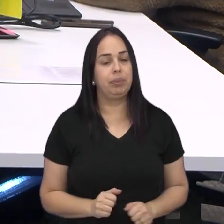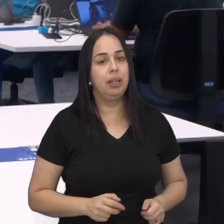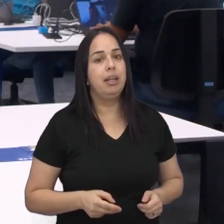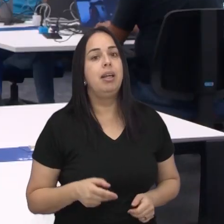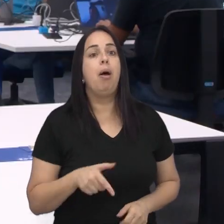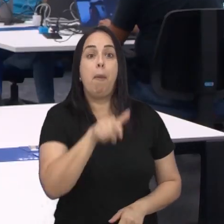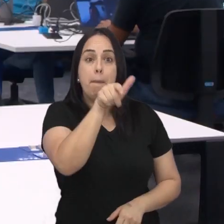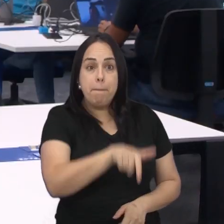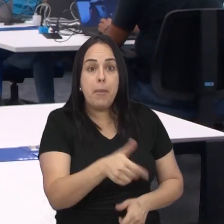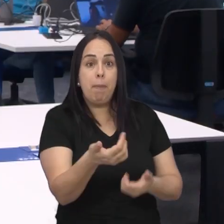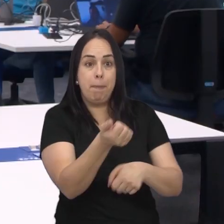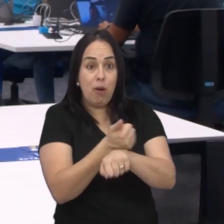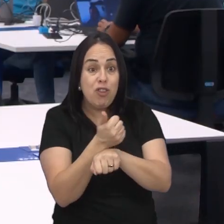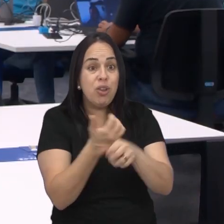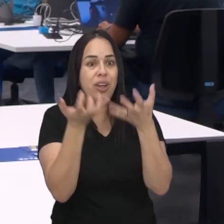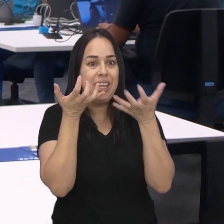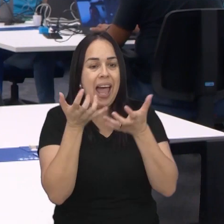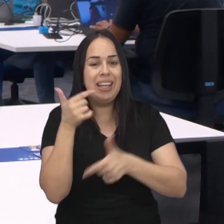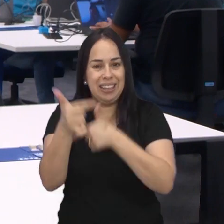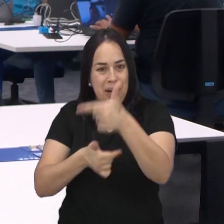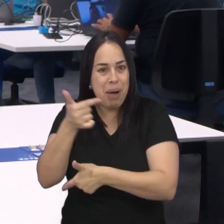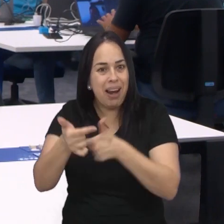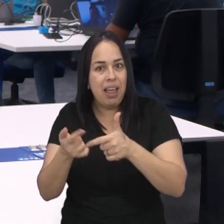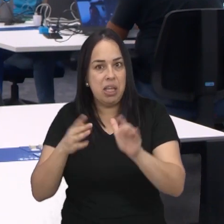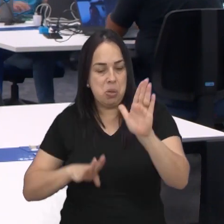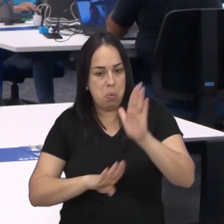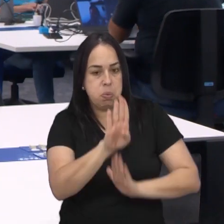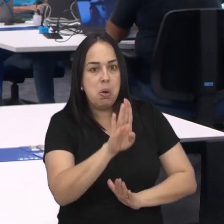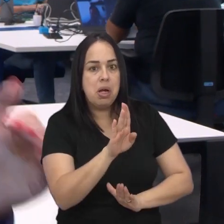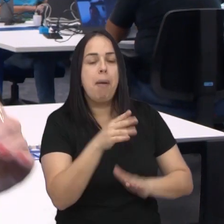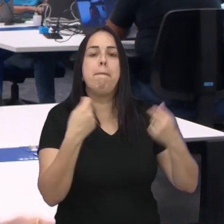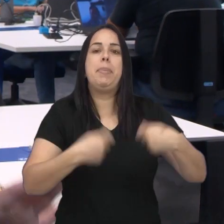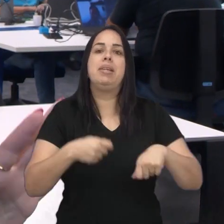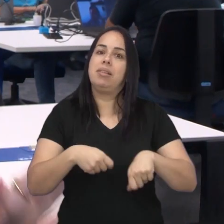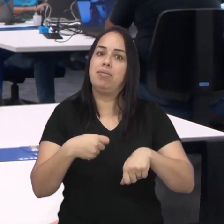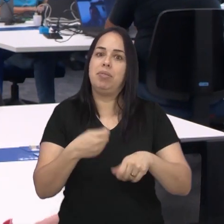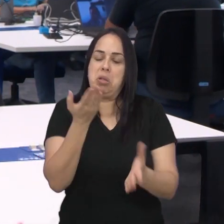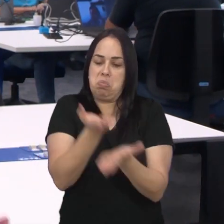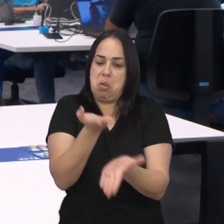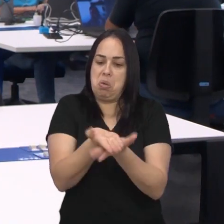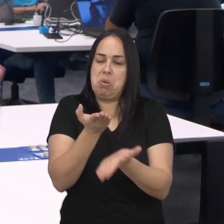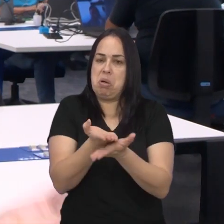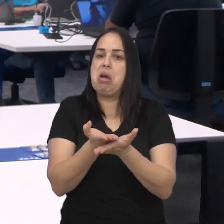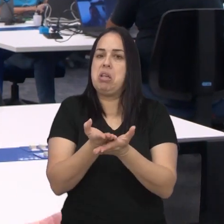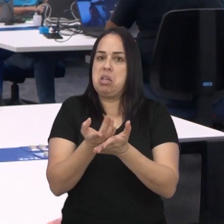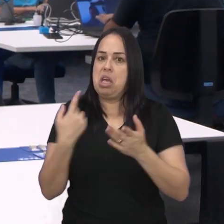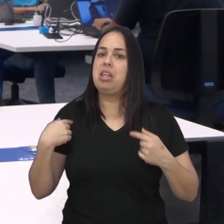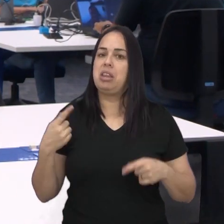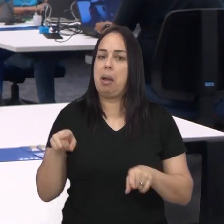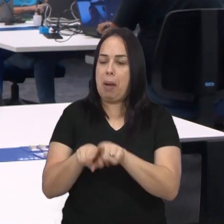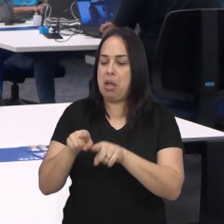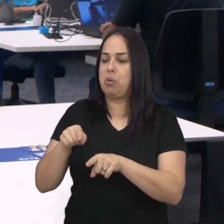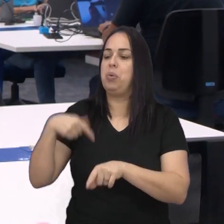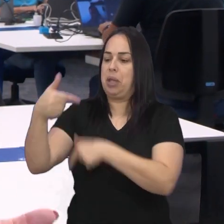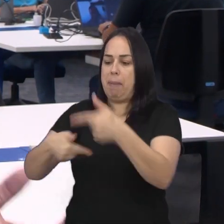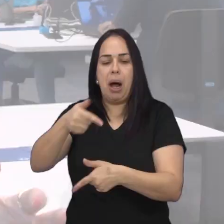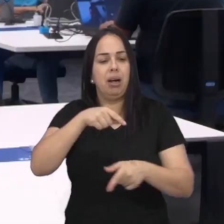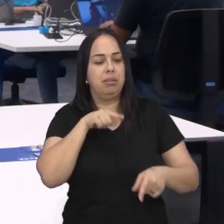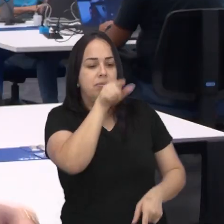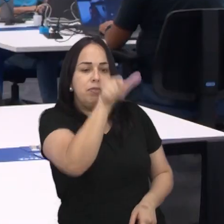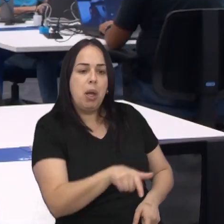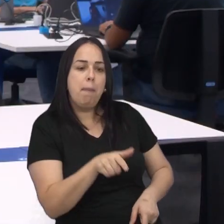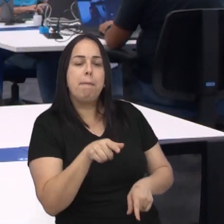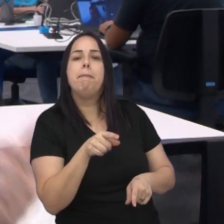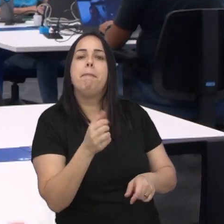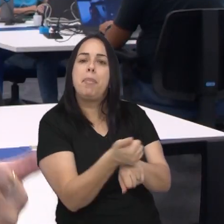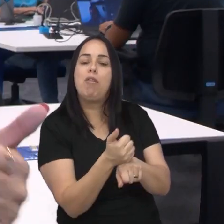mercado. É necessário que o profissional que queira entrar, crescer nessa área, já tenha em mente que ele vai precisar se dedicar e acompanhar ali o mercado. Mas